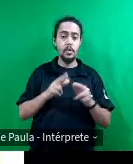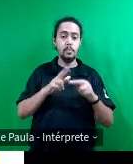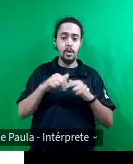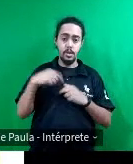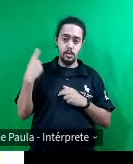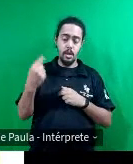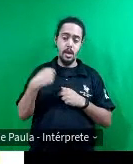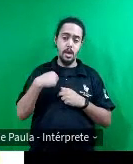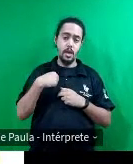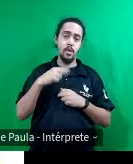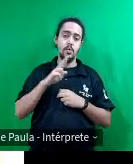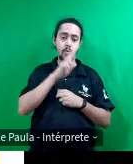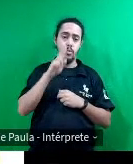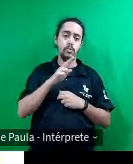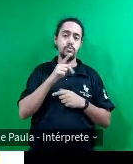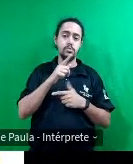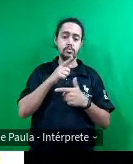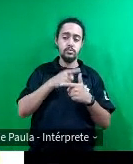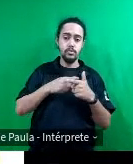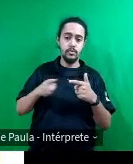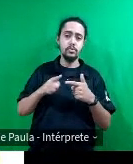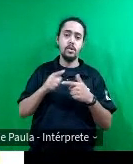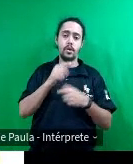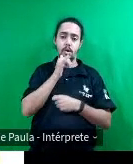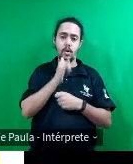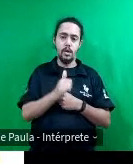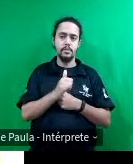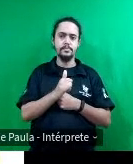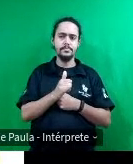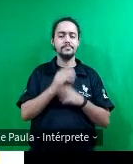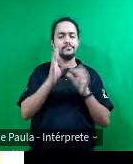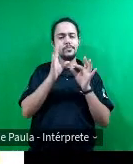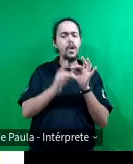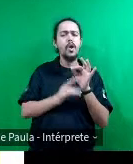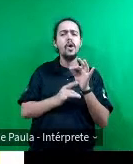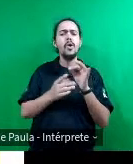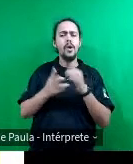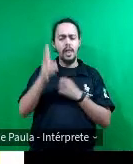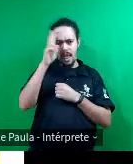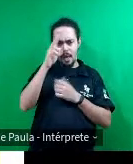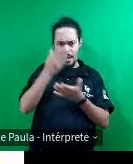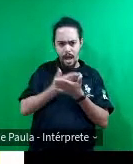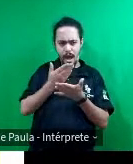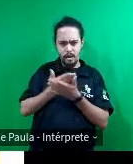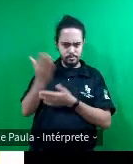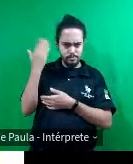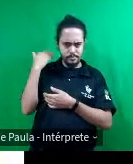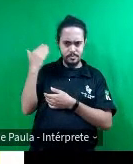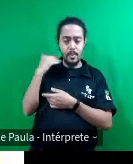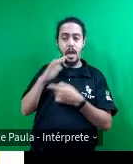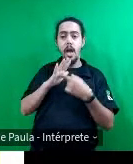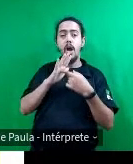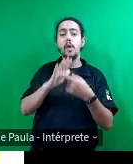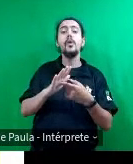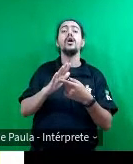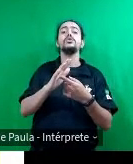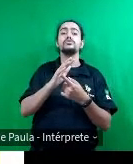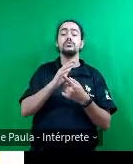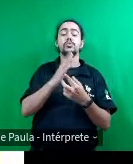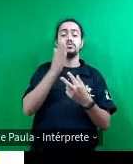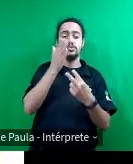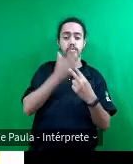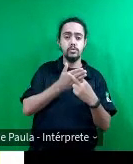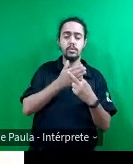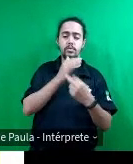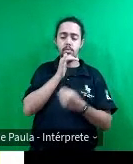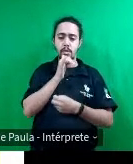de corrente. E qual a equação que é? A dedução está lá na outra aula. Ok? Na outra aula que eu apresento o divisor de corrente, ali eu faço a